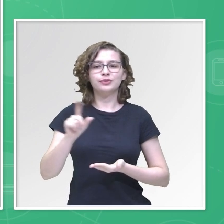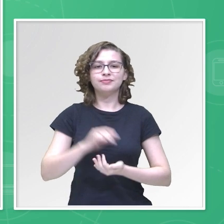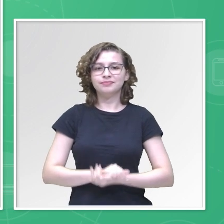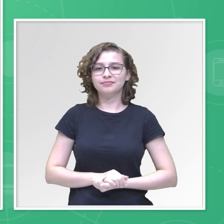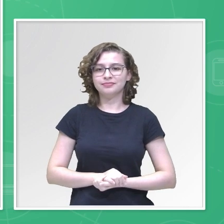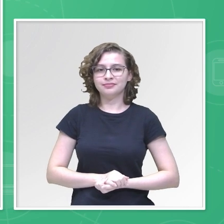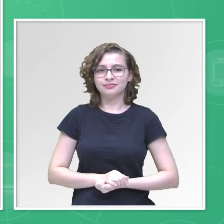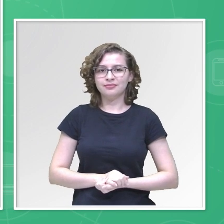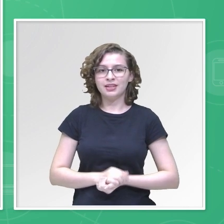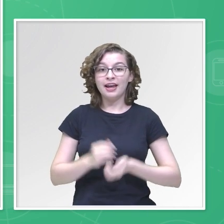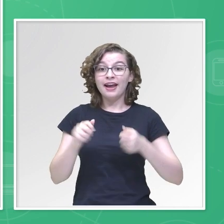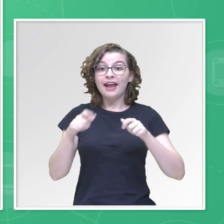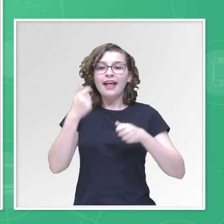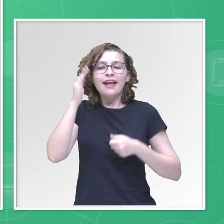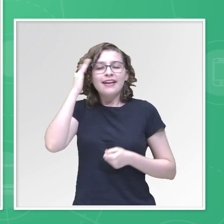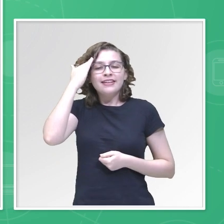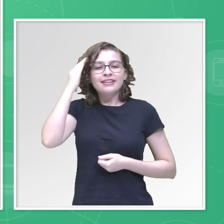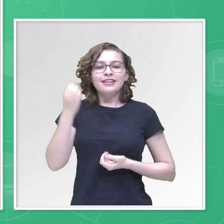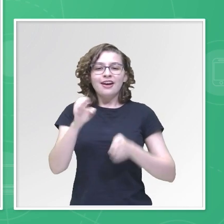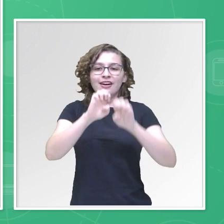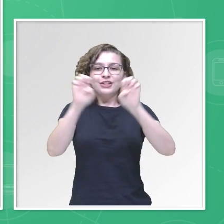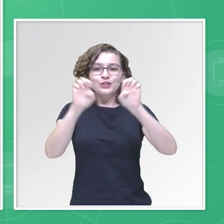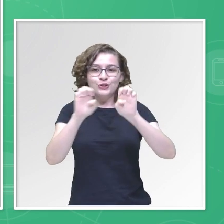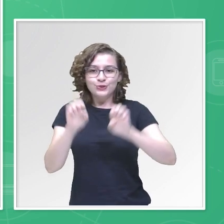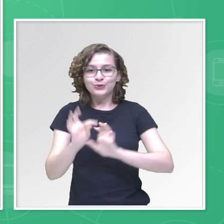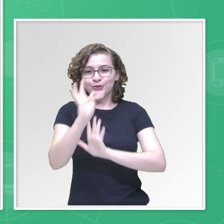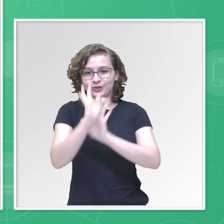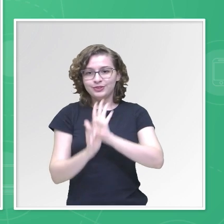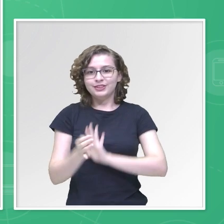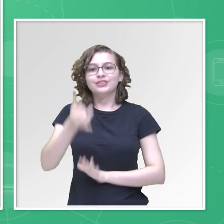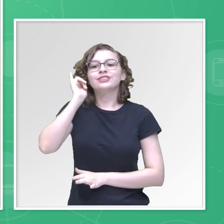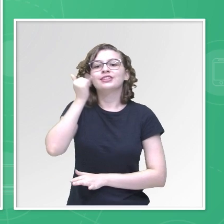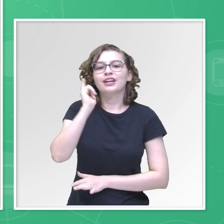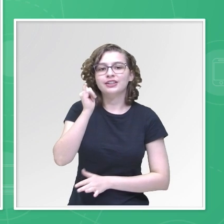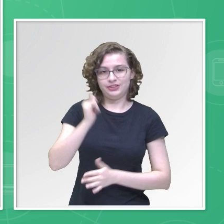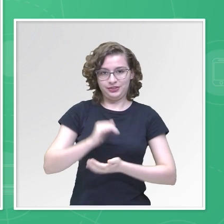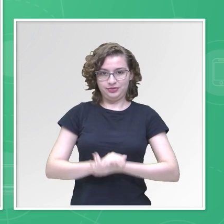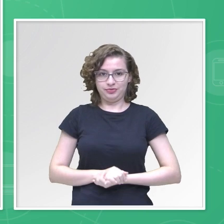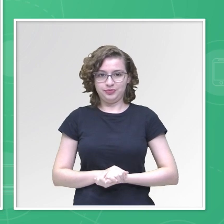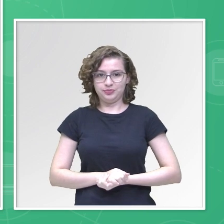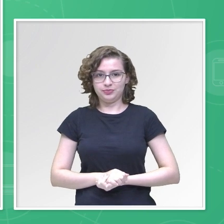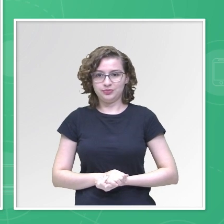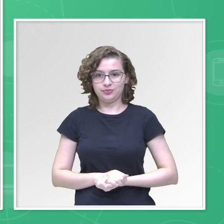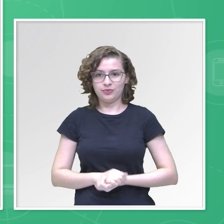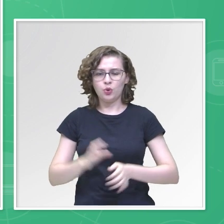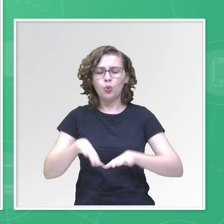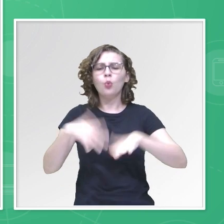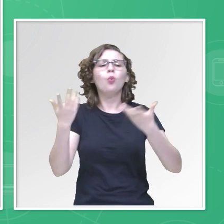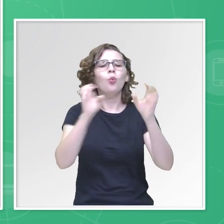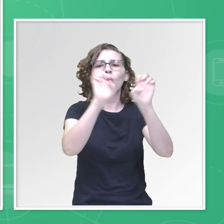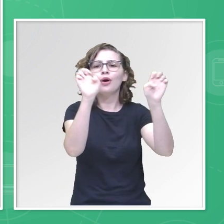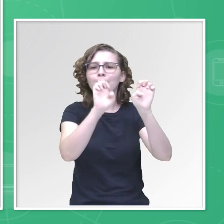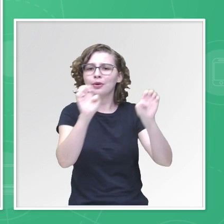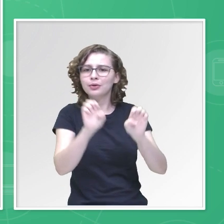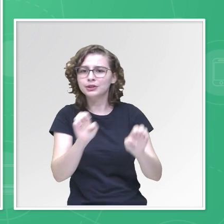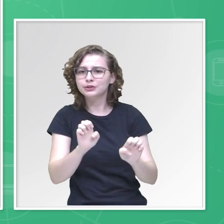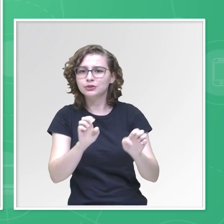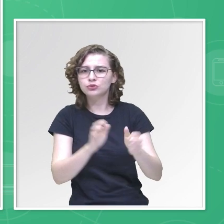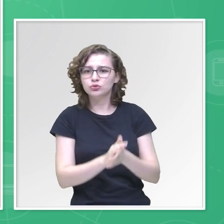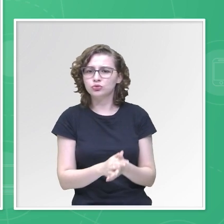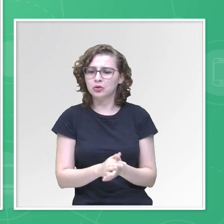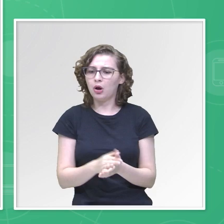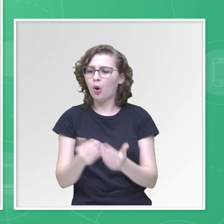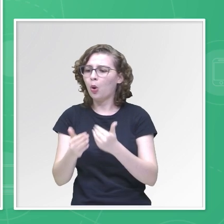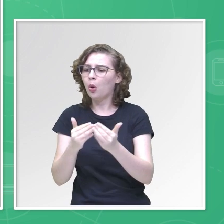entender a Extra a cura do texto narrativo ou da narrativa Qual é essa estrutura todo o texto